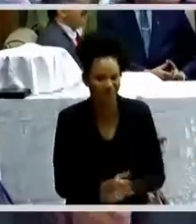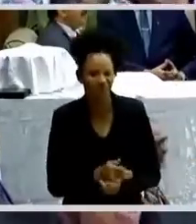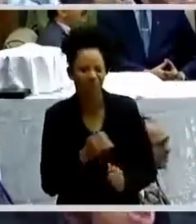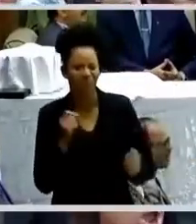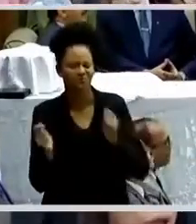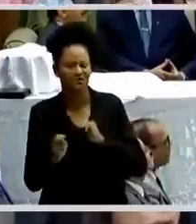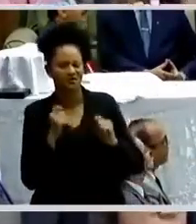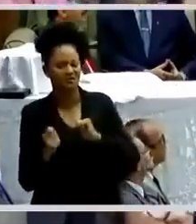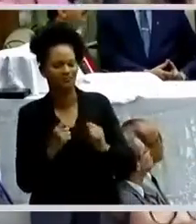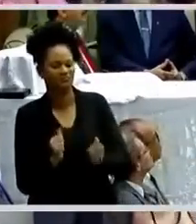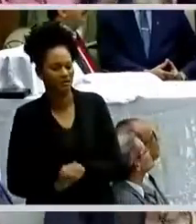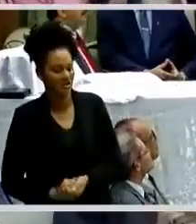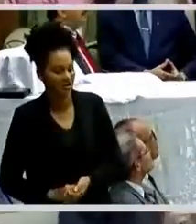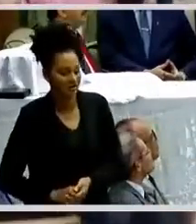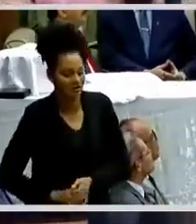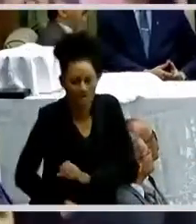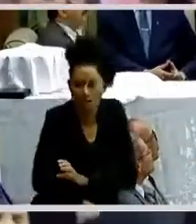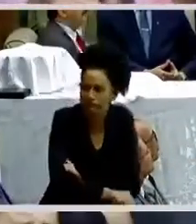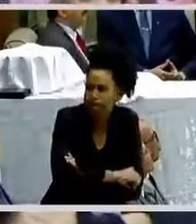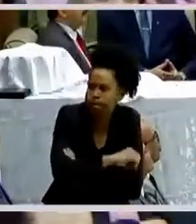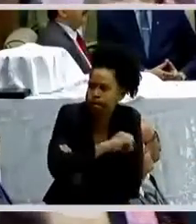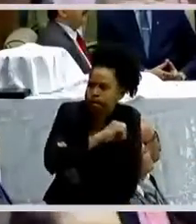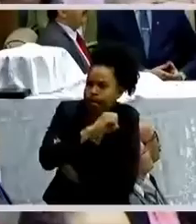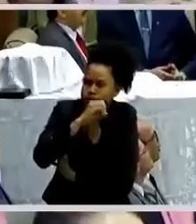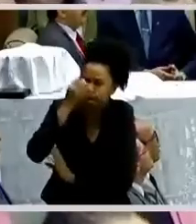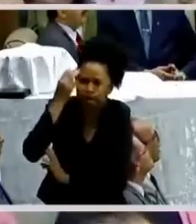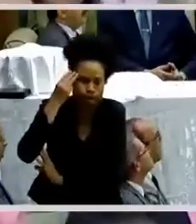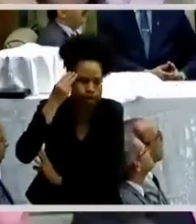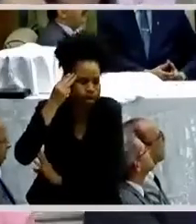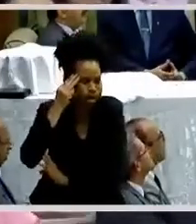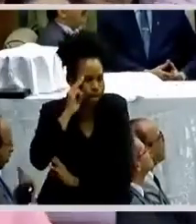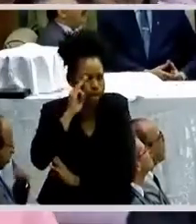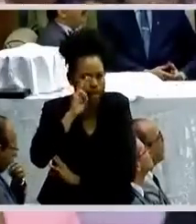Manhã do terceiro dia.